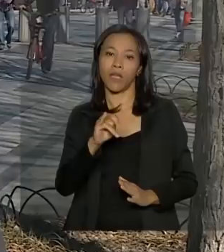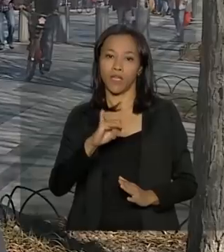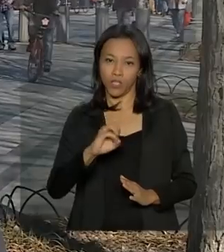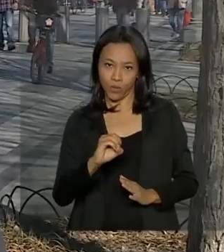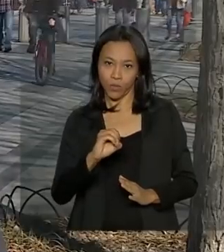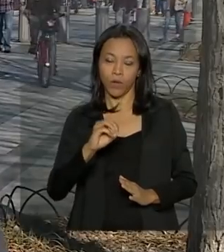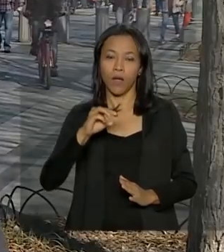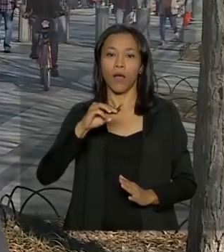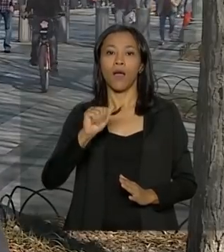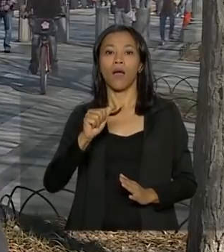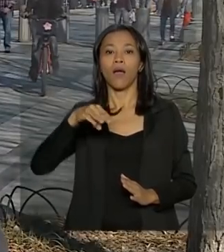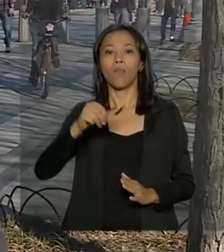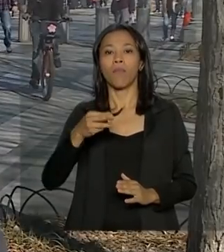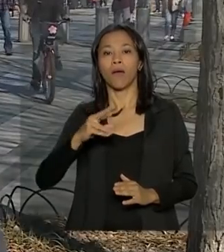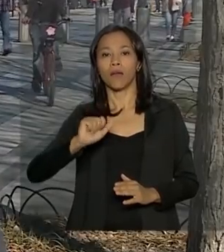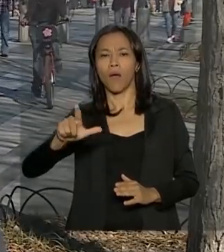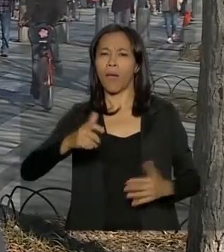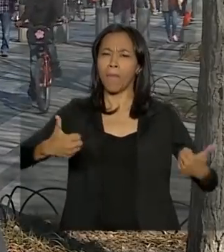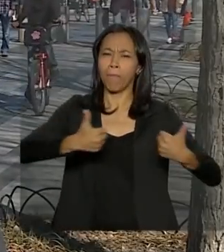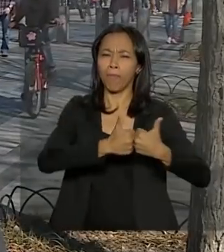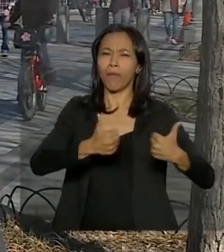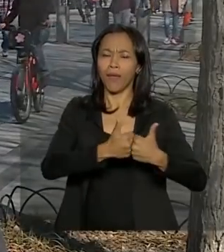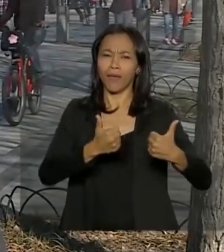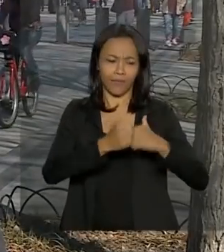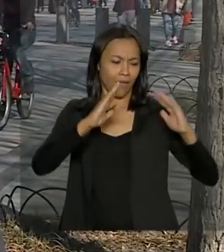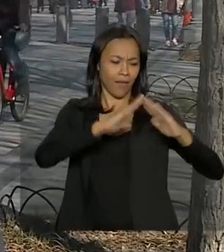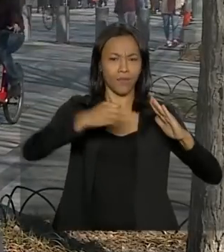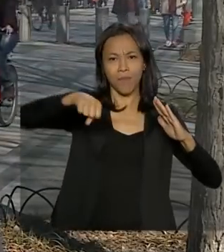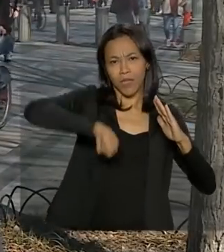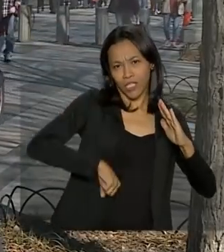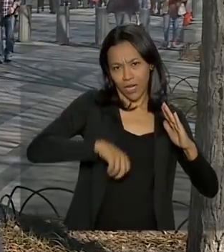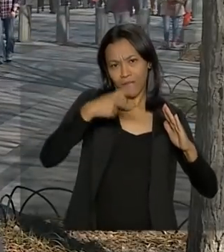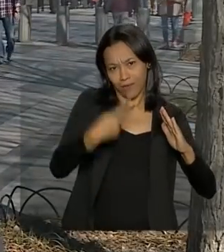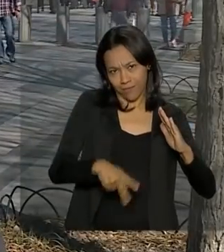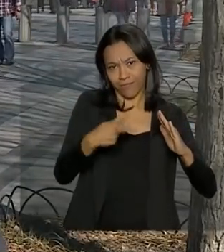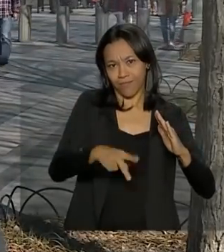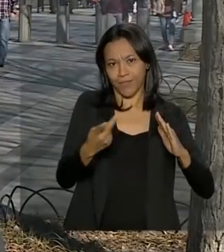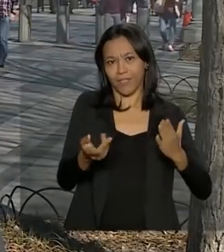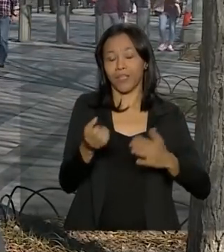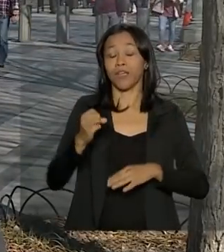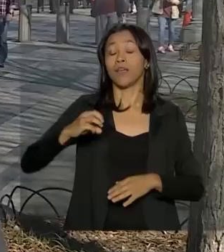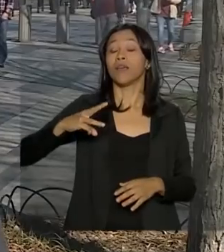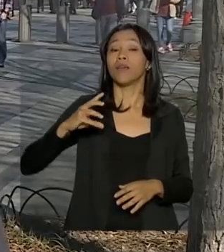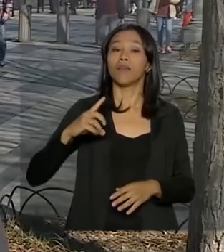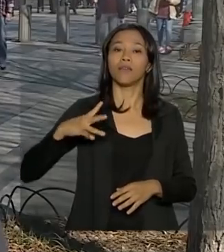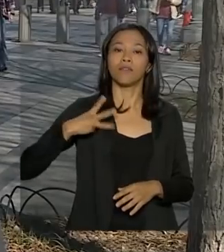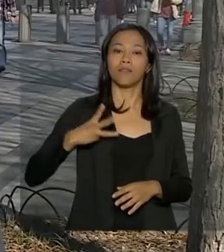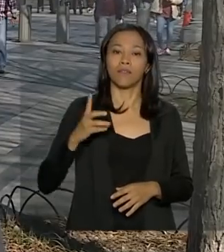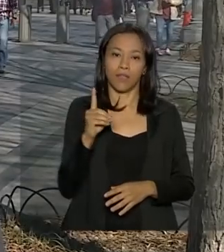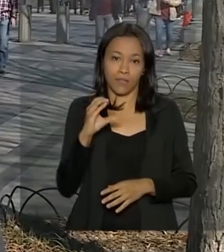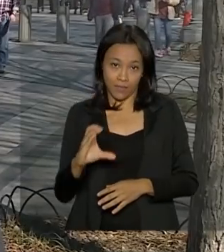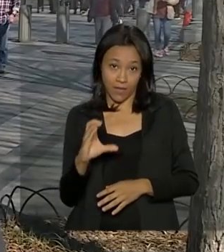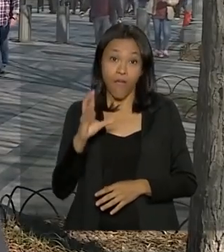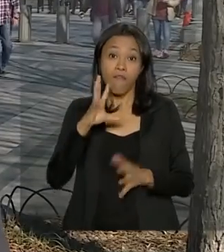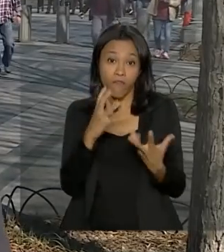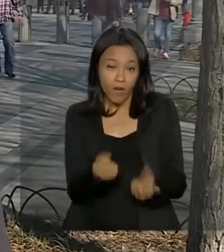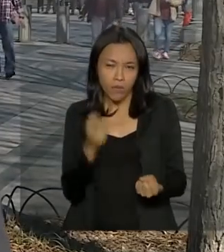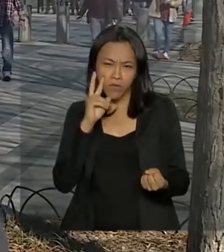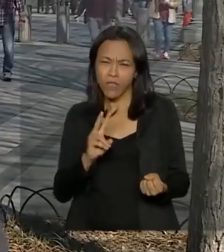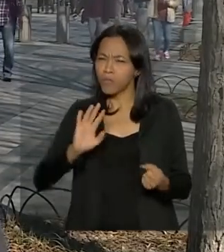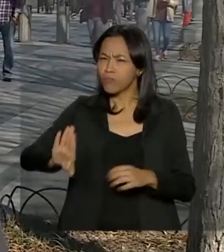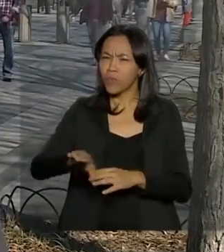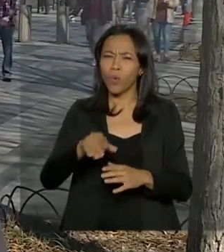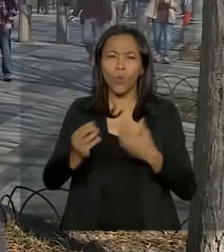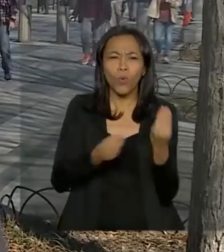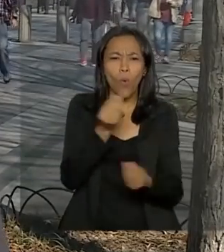A residência fica ao lado da Embaixada Brasileira, na região norte aqui de Washington. Nós vamos acompanhar toda a agenda do